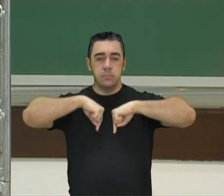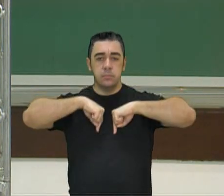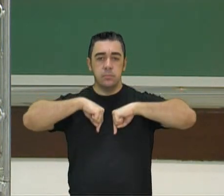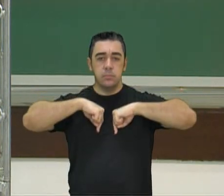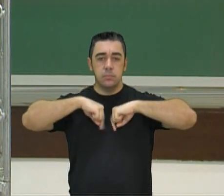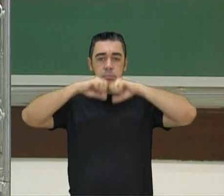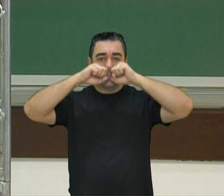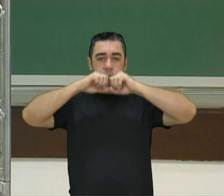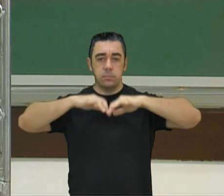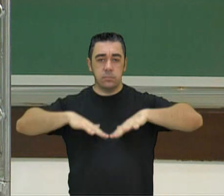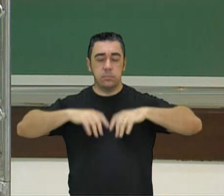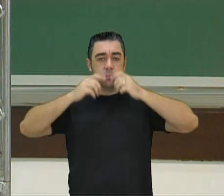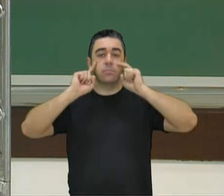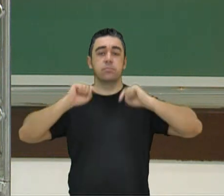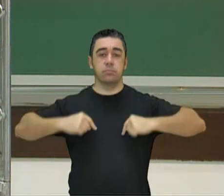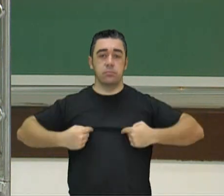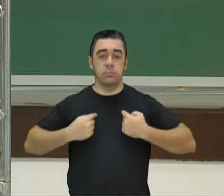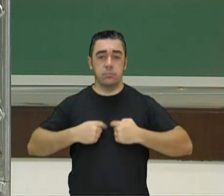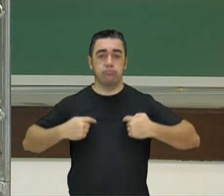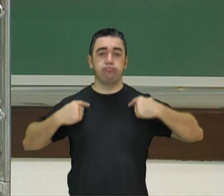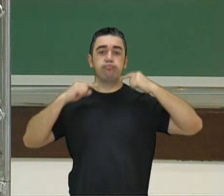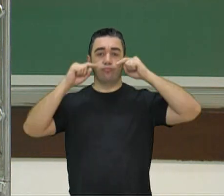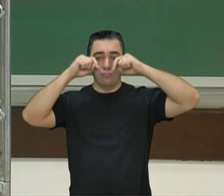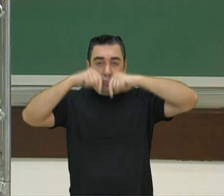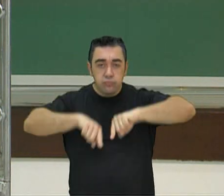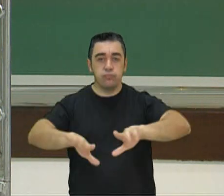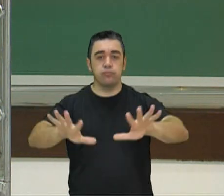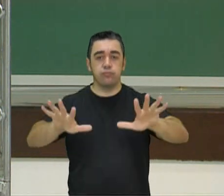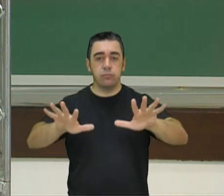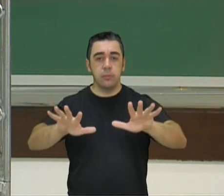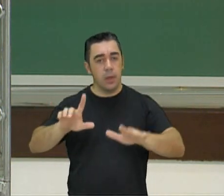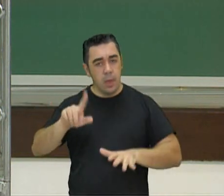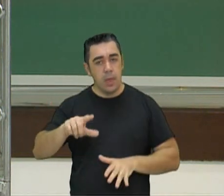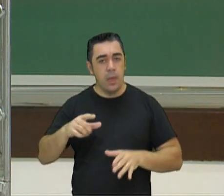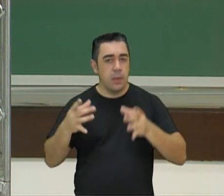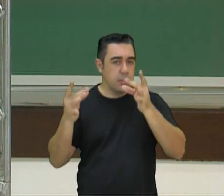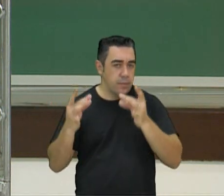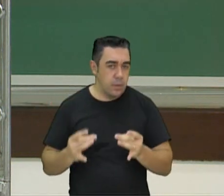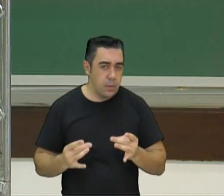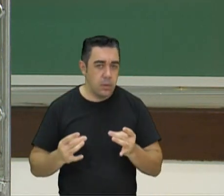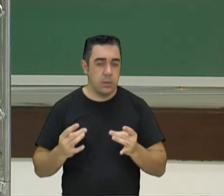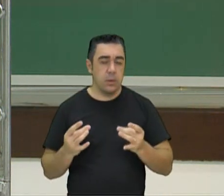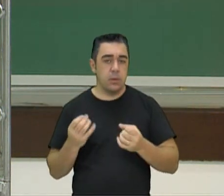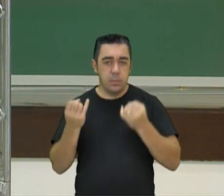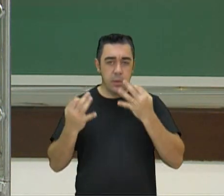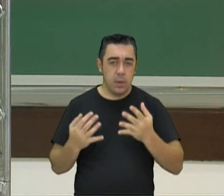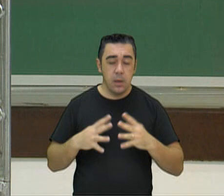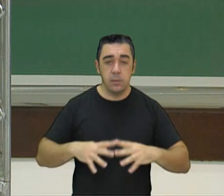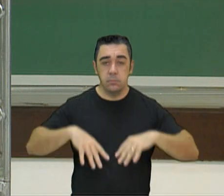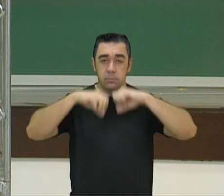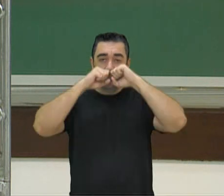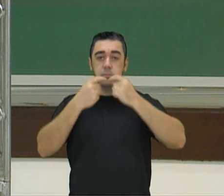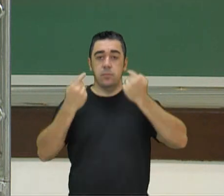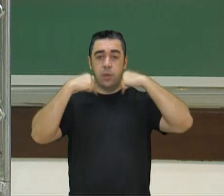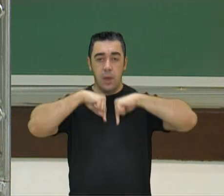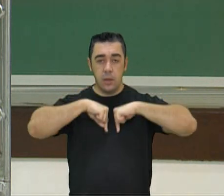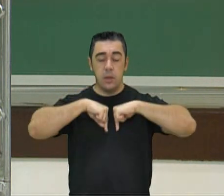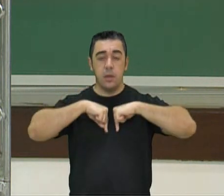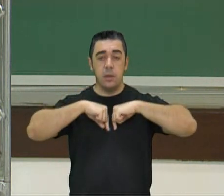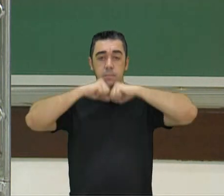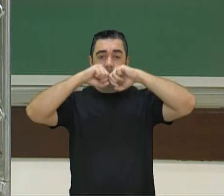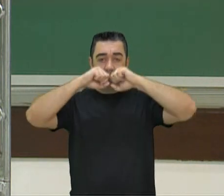expiração. Então são a definição de ambas. Então, inspiração, colocar ar e expiração, soltar o ar